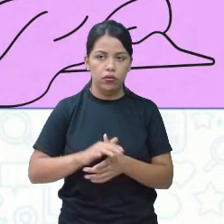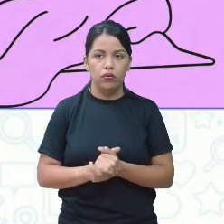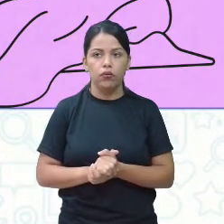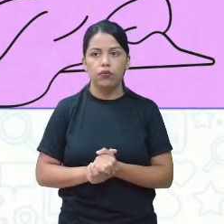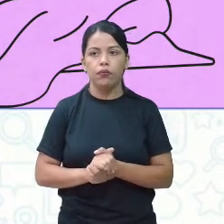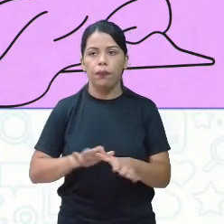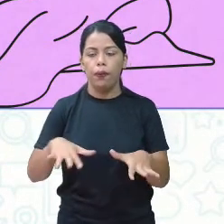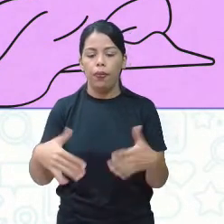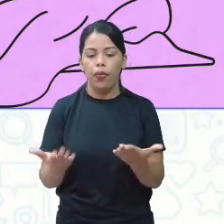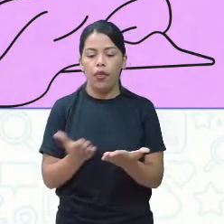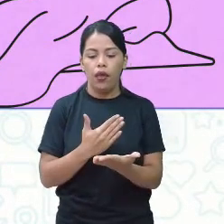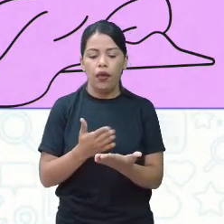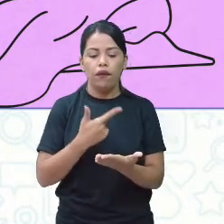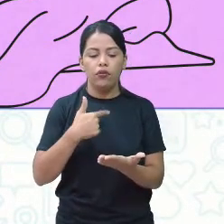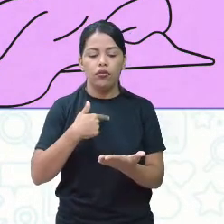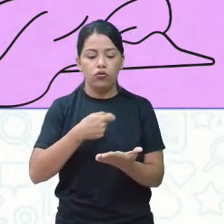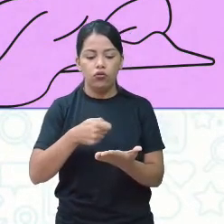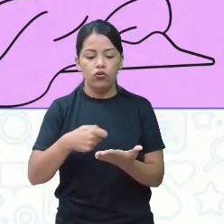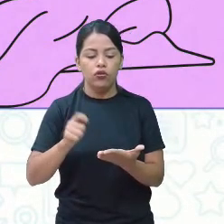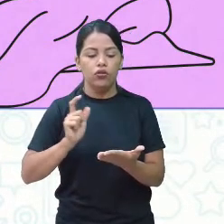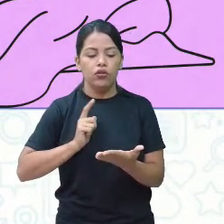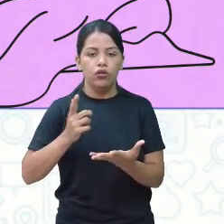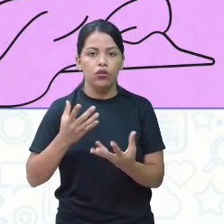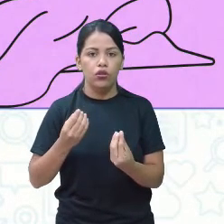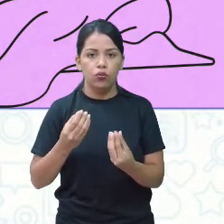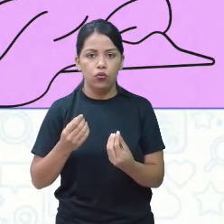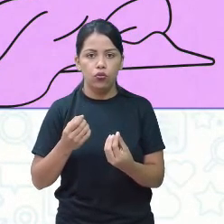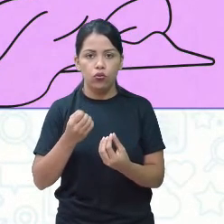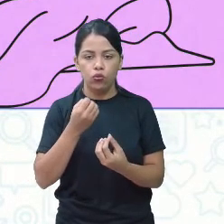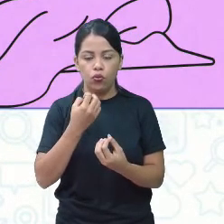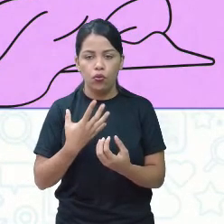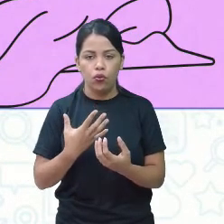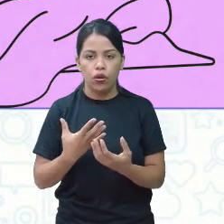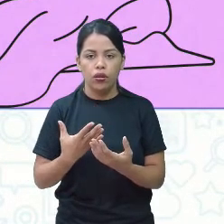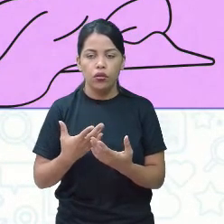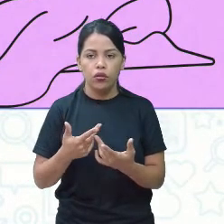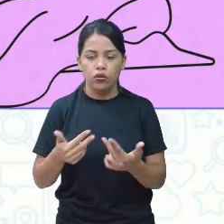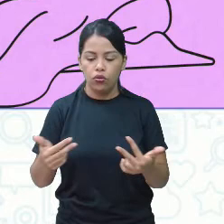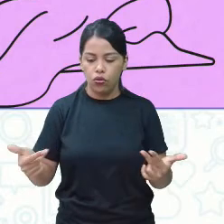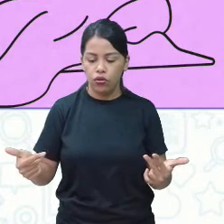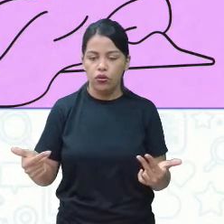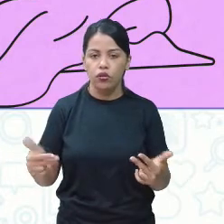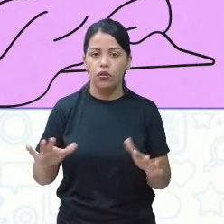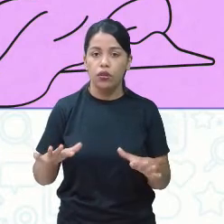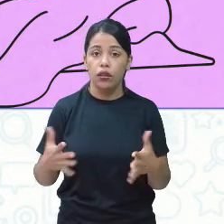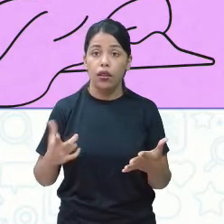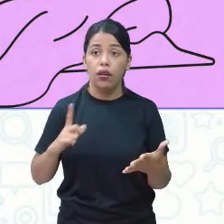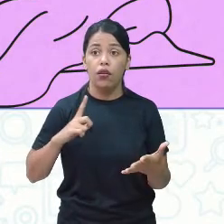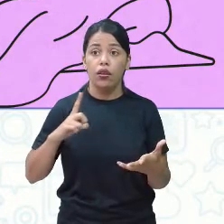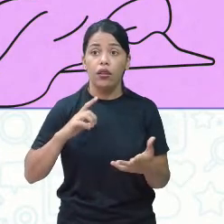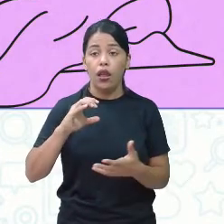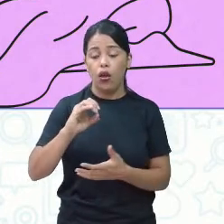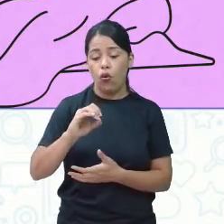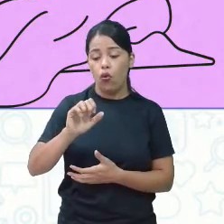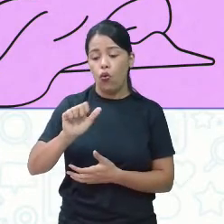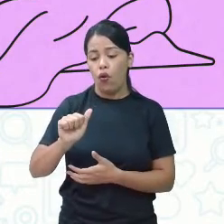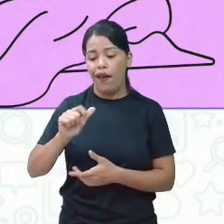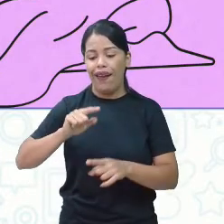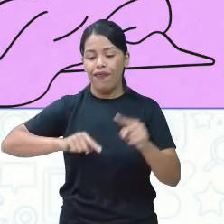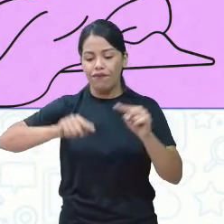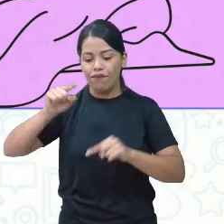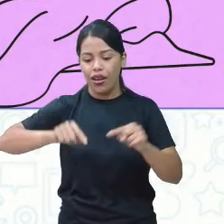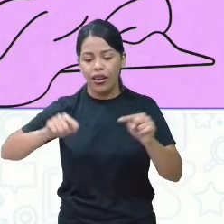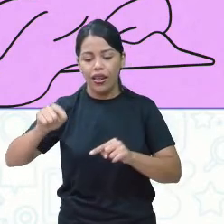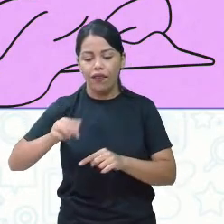tinha boas matérias. O pronome relativo o qual, a qual e suas flexões são usados depois